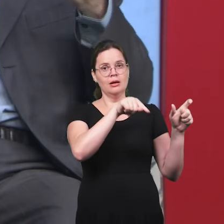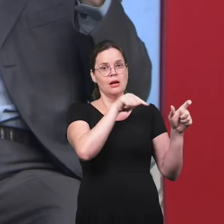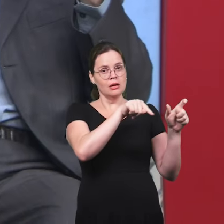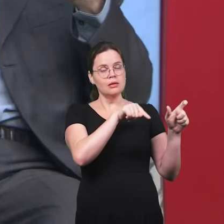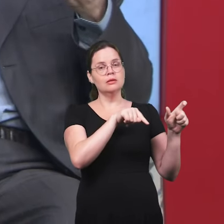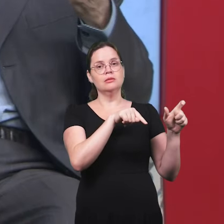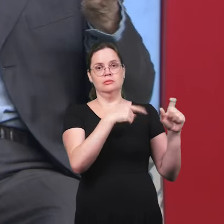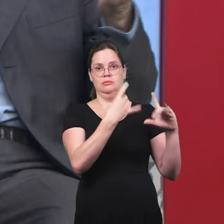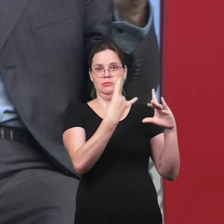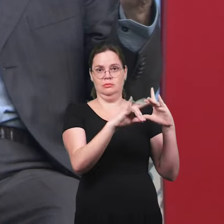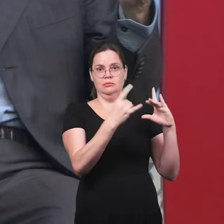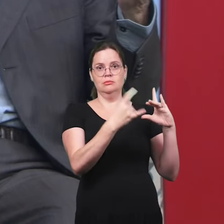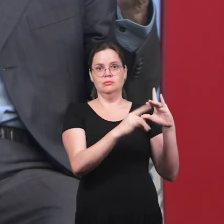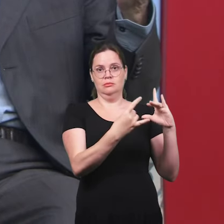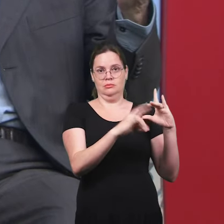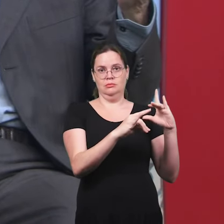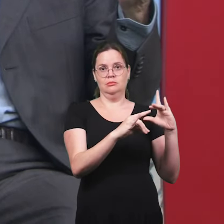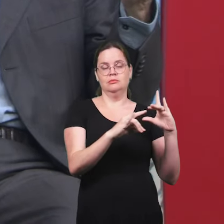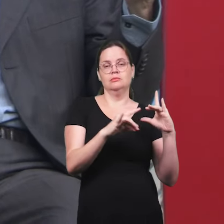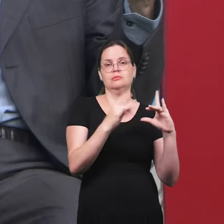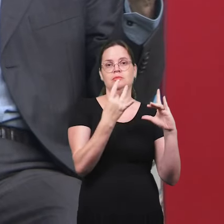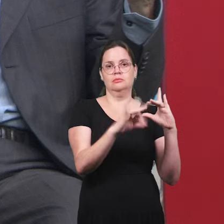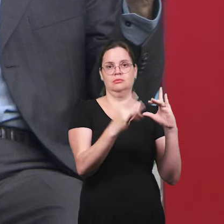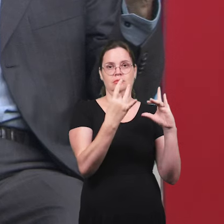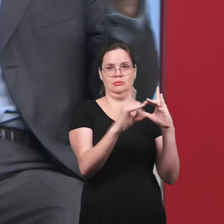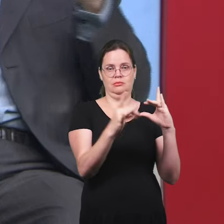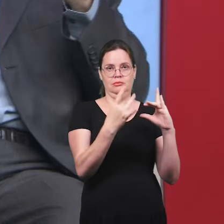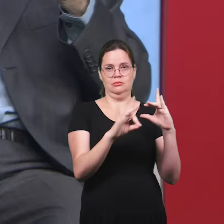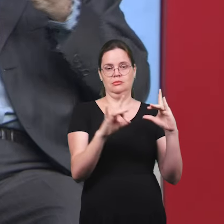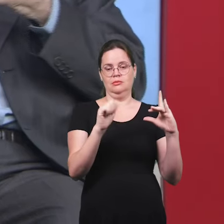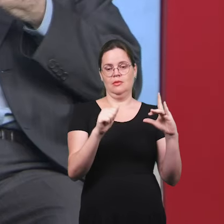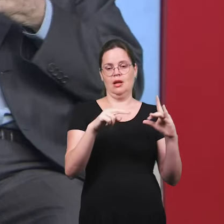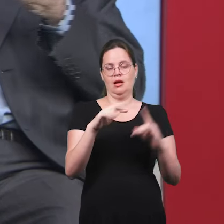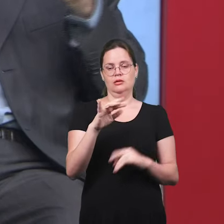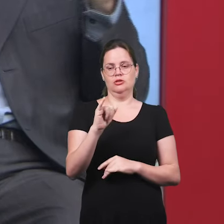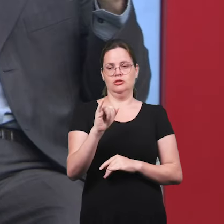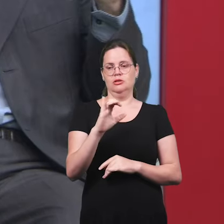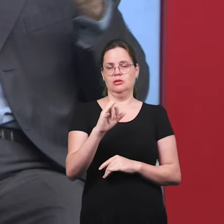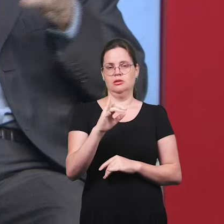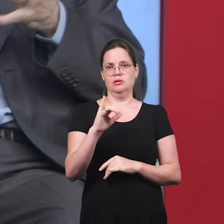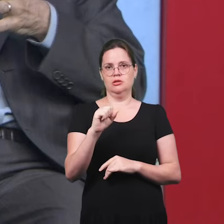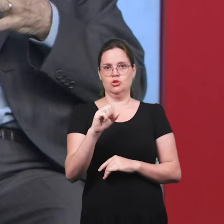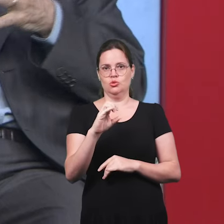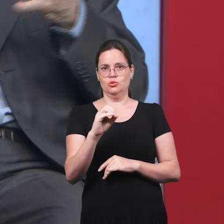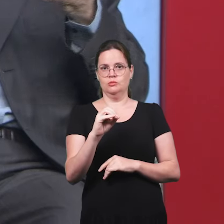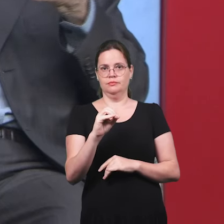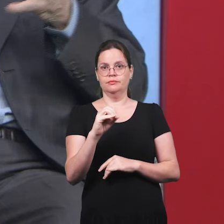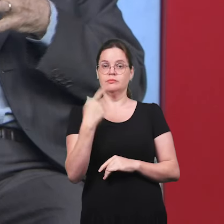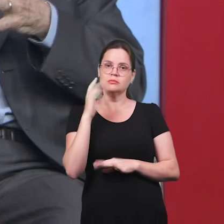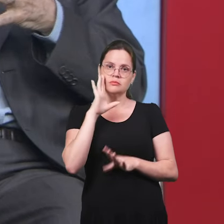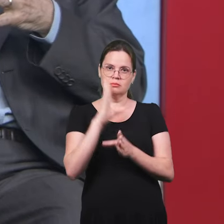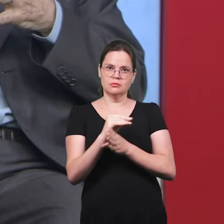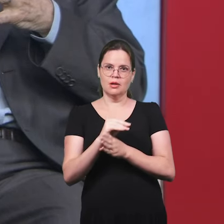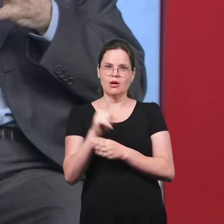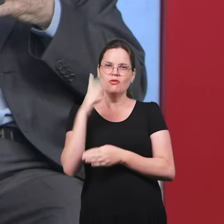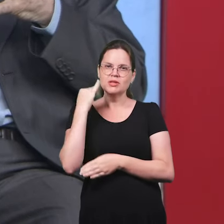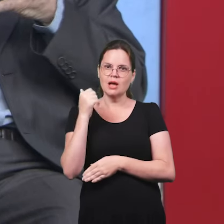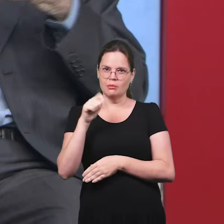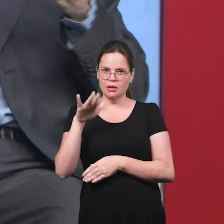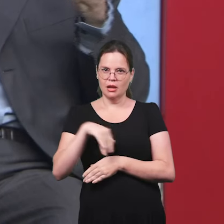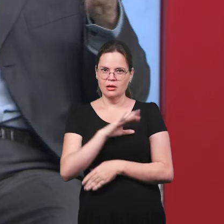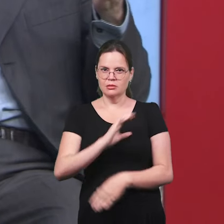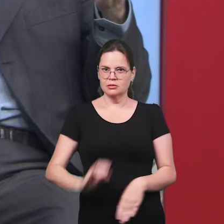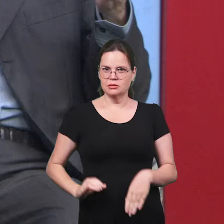Ele, também chamado o Anticristo. Para saber quem é o Anticristo, precisa saber primeiro quem é